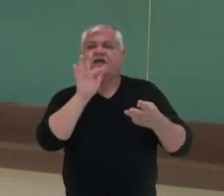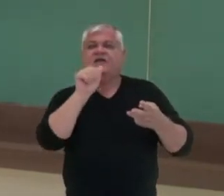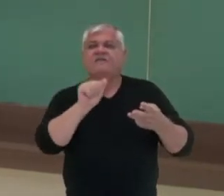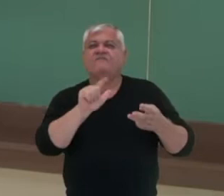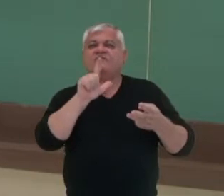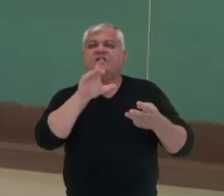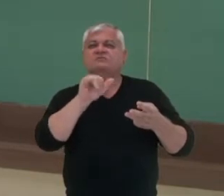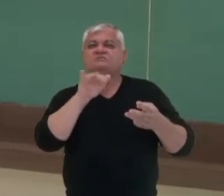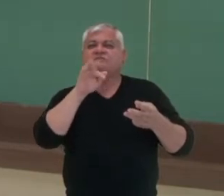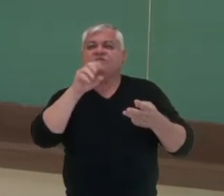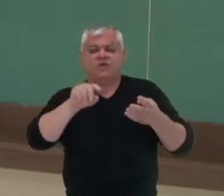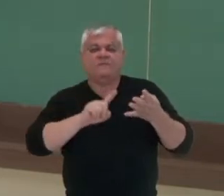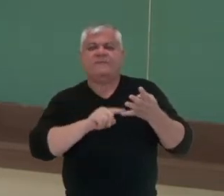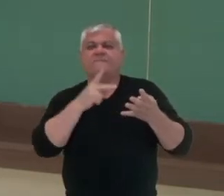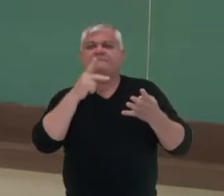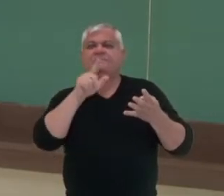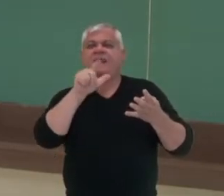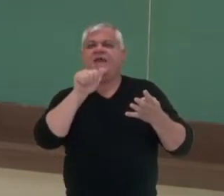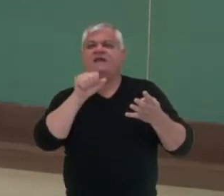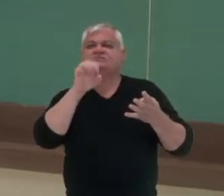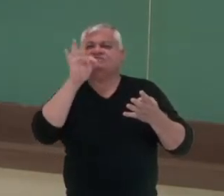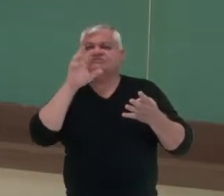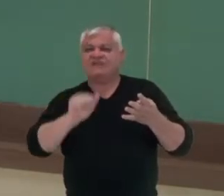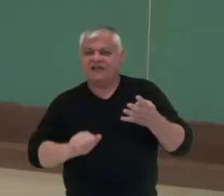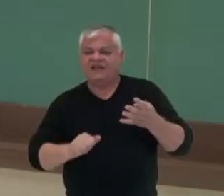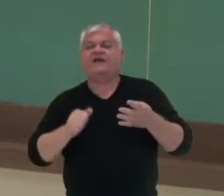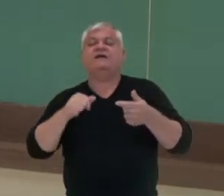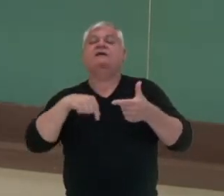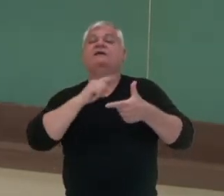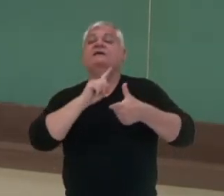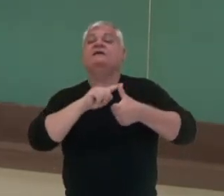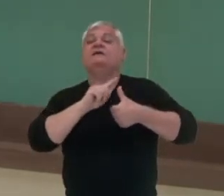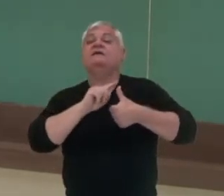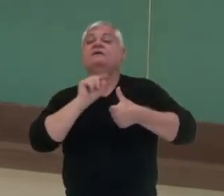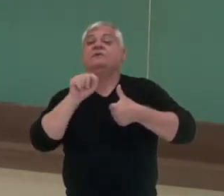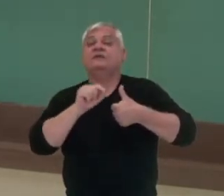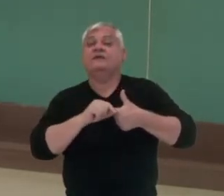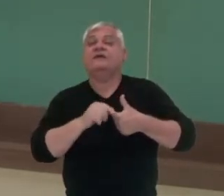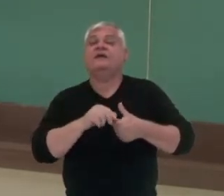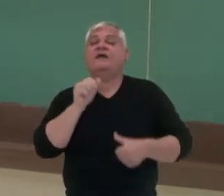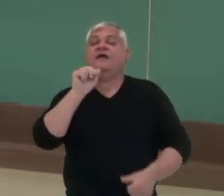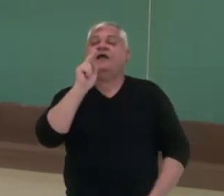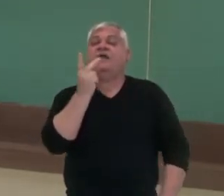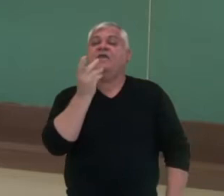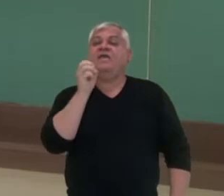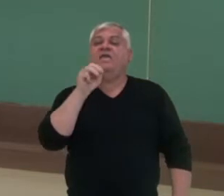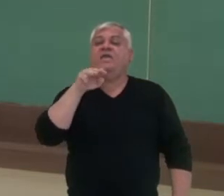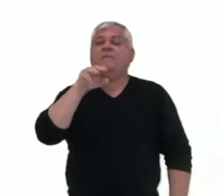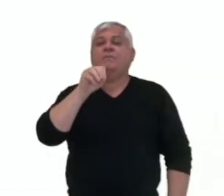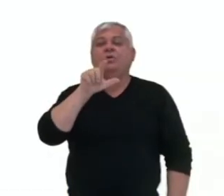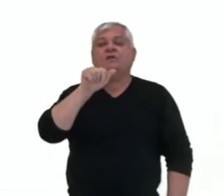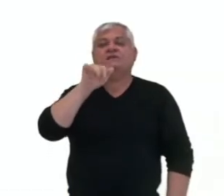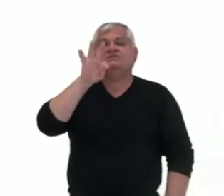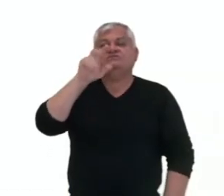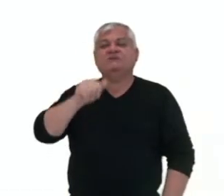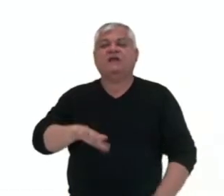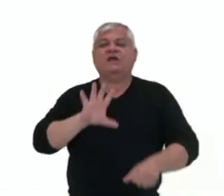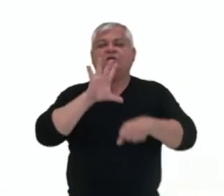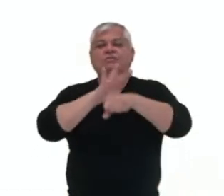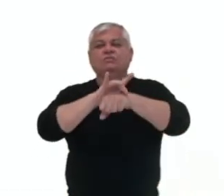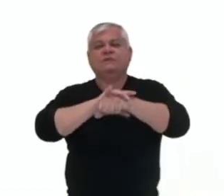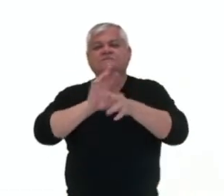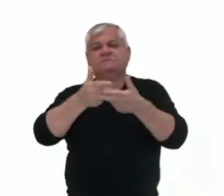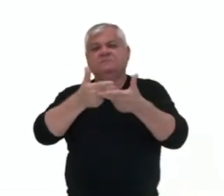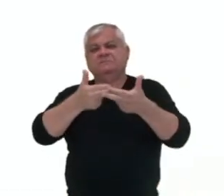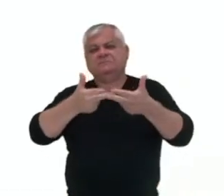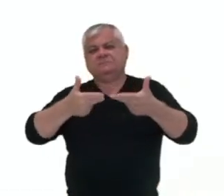anemia aplástica, que é uma deficiência lá na medula óssea, anemia hemolítica, anemia das doenças crônicas